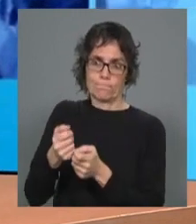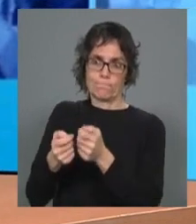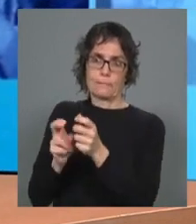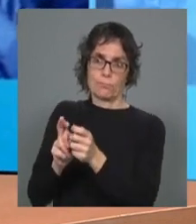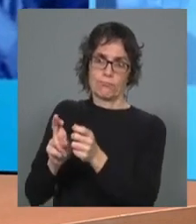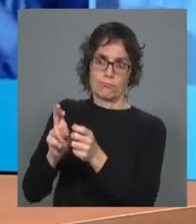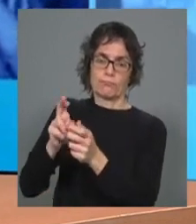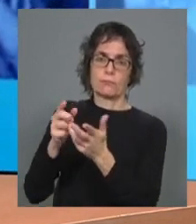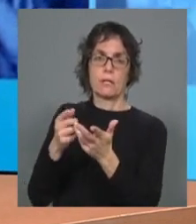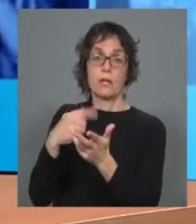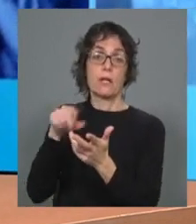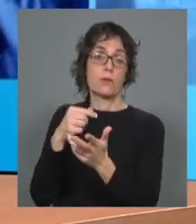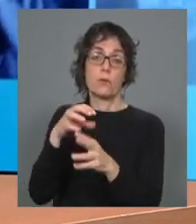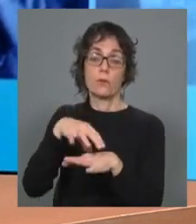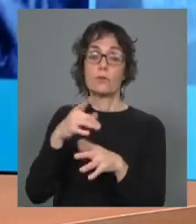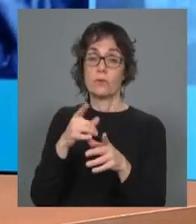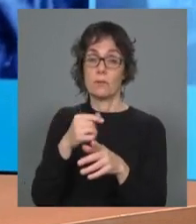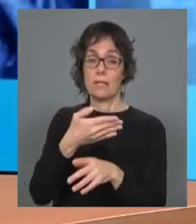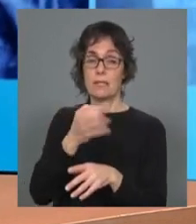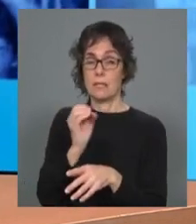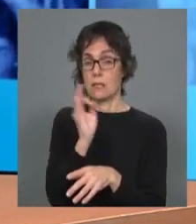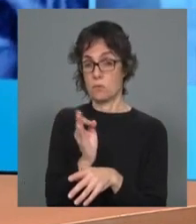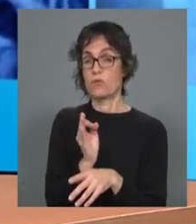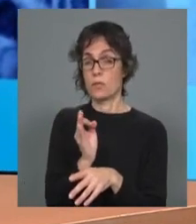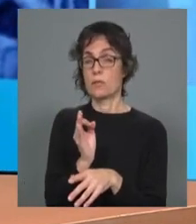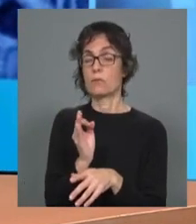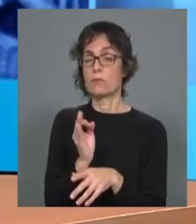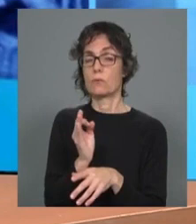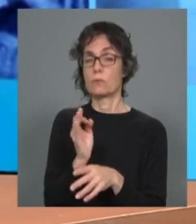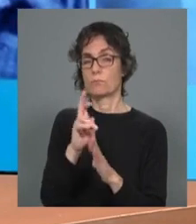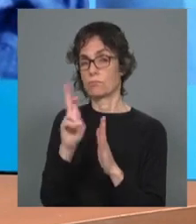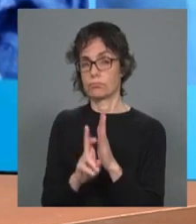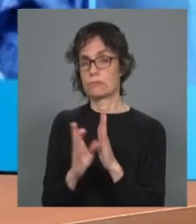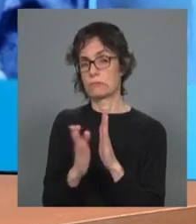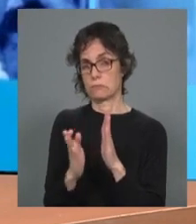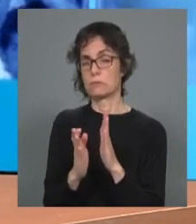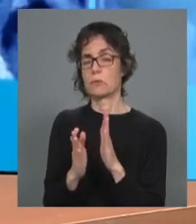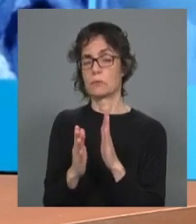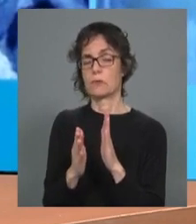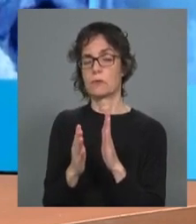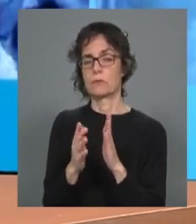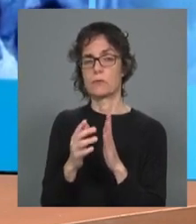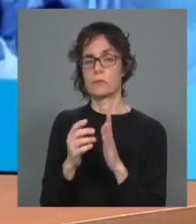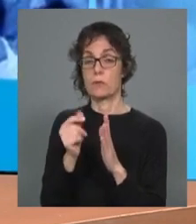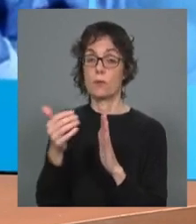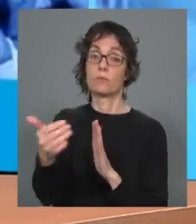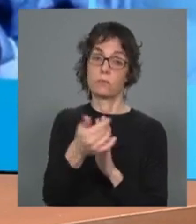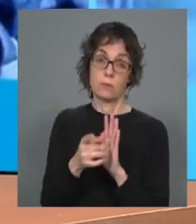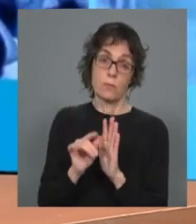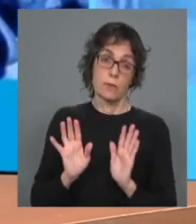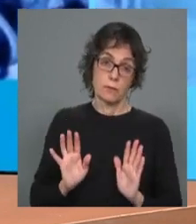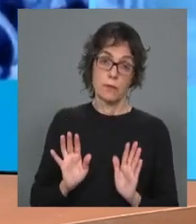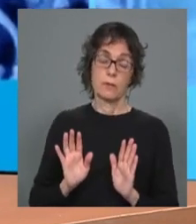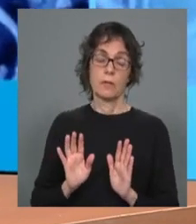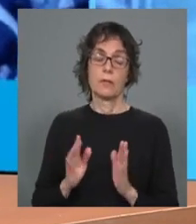museus, teve quebras na ordem dos 70% ao nível de visitantes, ao nível de bilhética, ao nível de receitas. Portanto, o